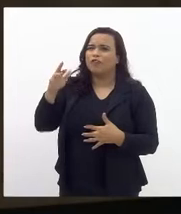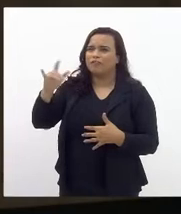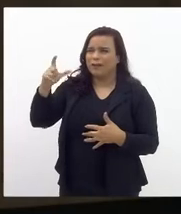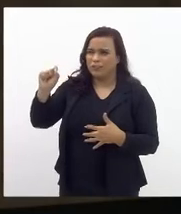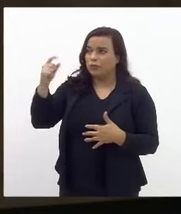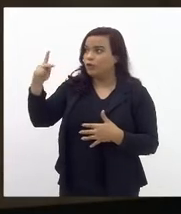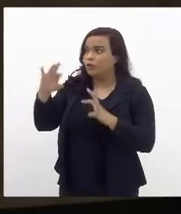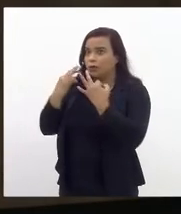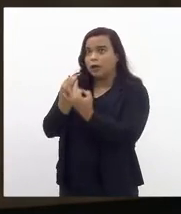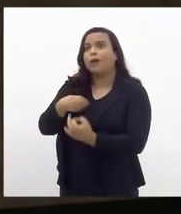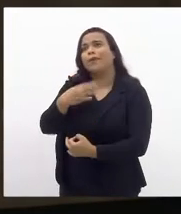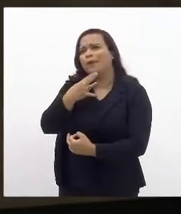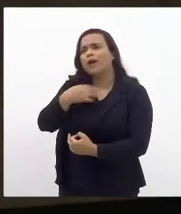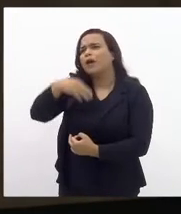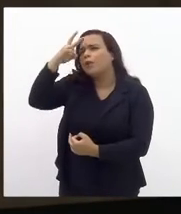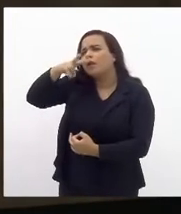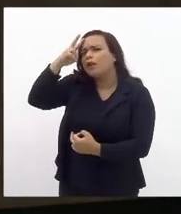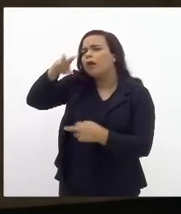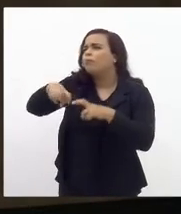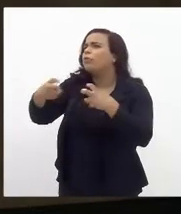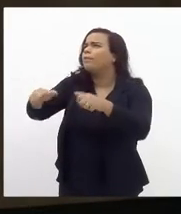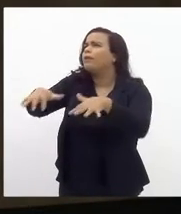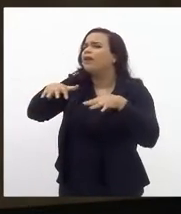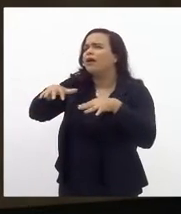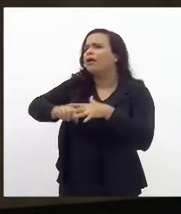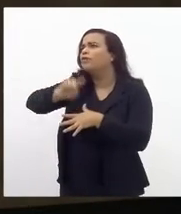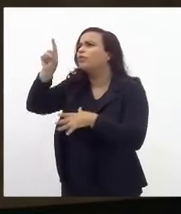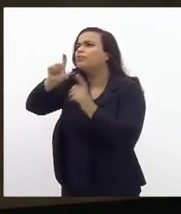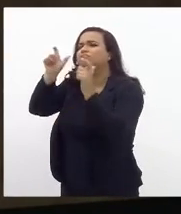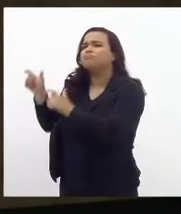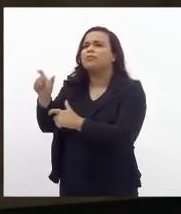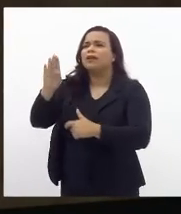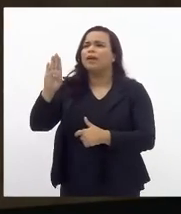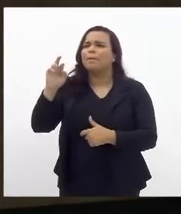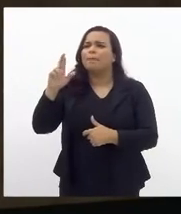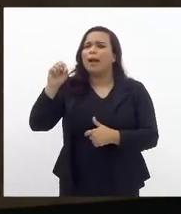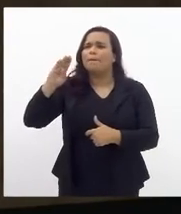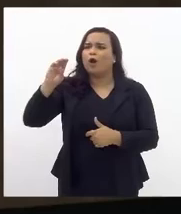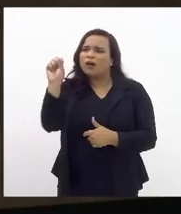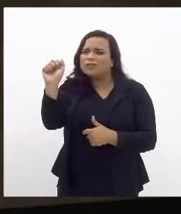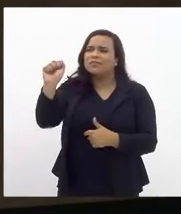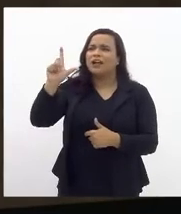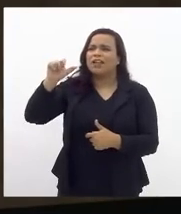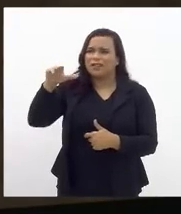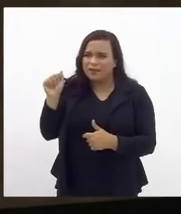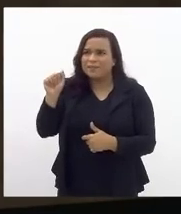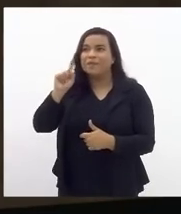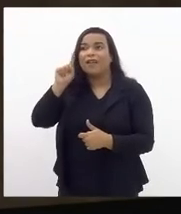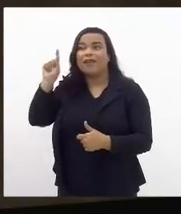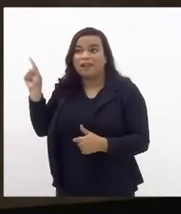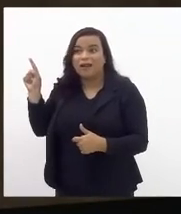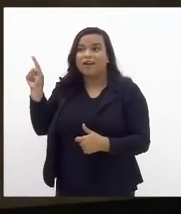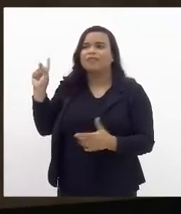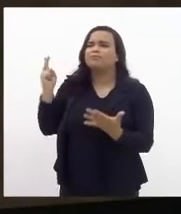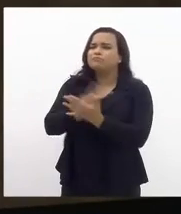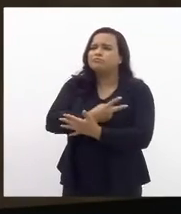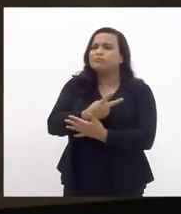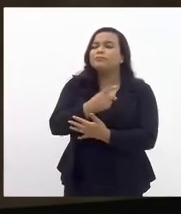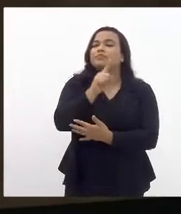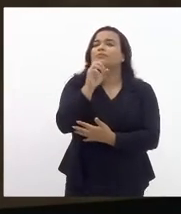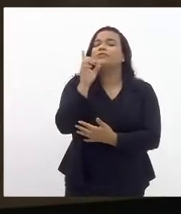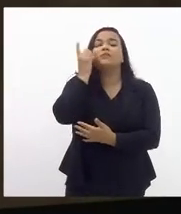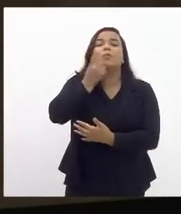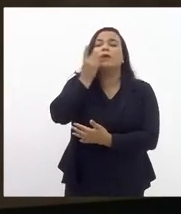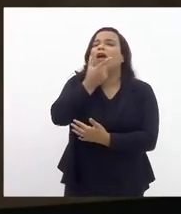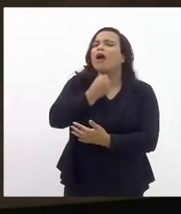não aqui neste plenário, mas no plenário Barbosa Lima Sobrinho, quando, num dado momento, o deputado Flávio Serafini